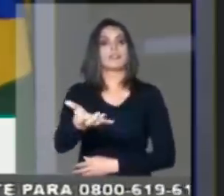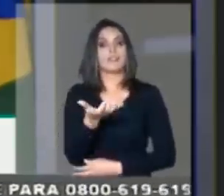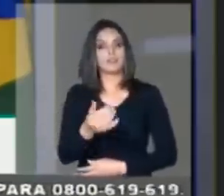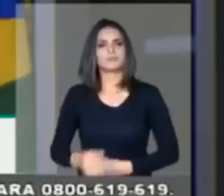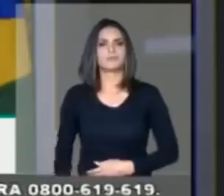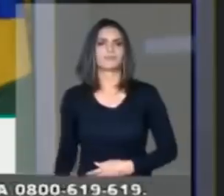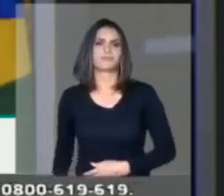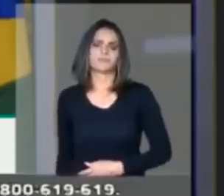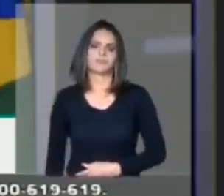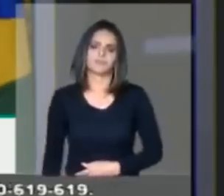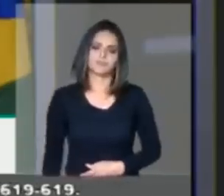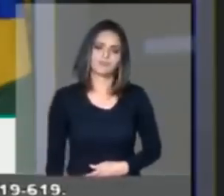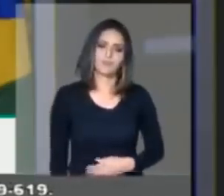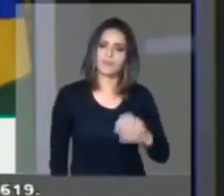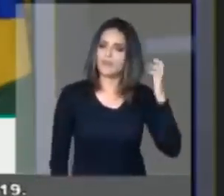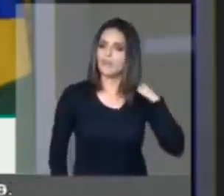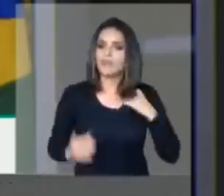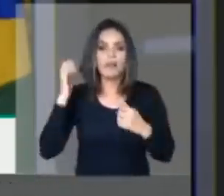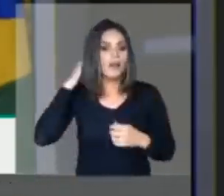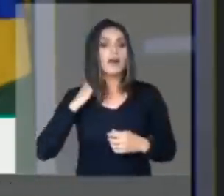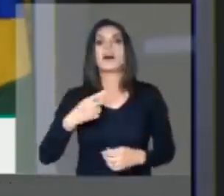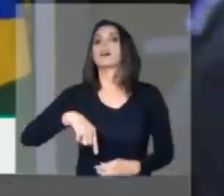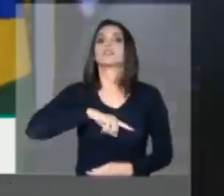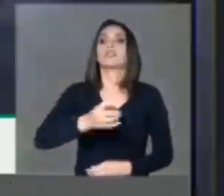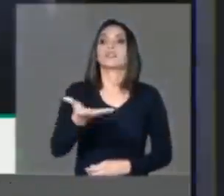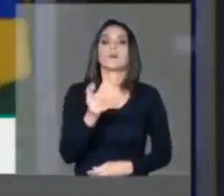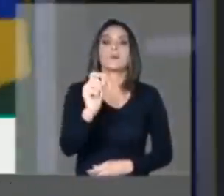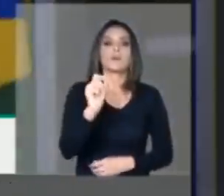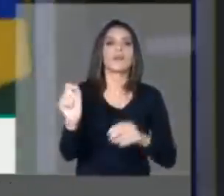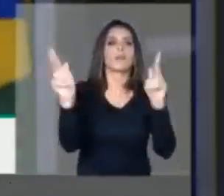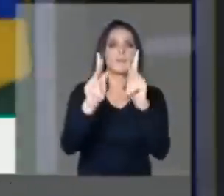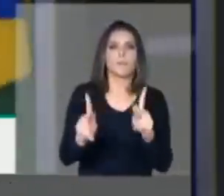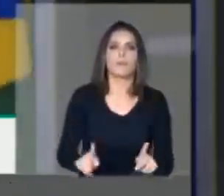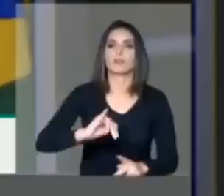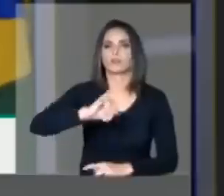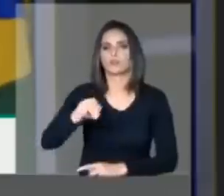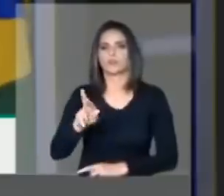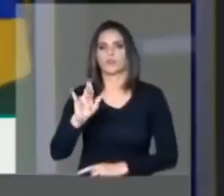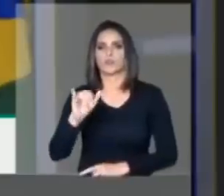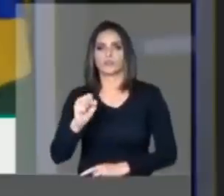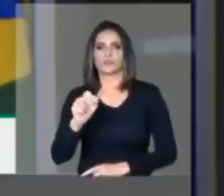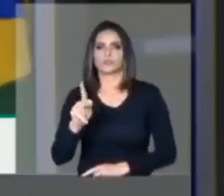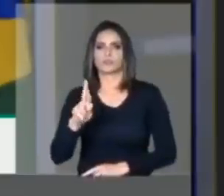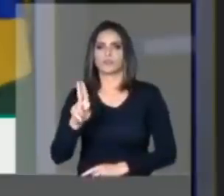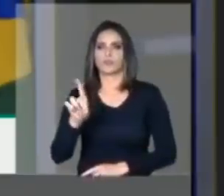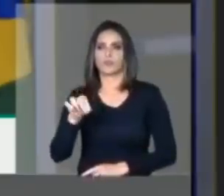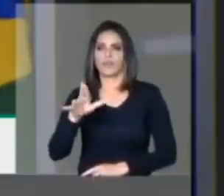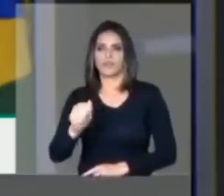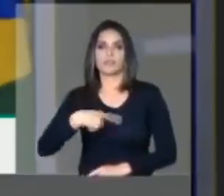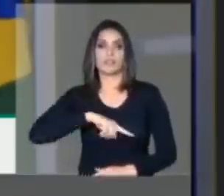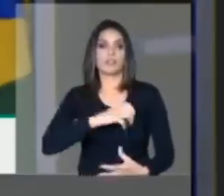aqui no Parlamento, iniciando pela votação na Comissão de Constituição e Justiça, é pacificar a jurisprudência para garantir que nós não